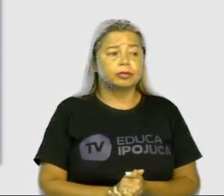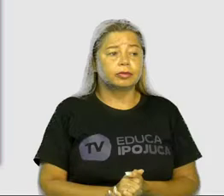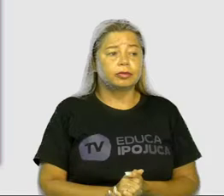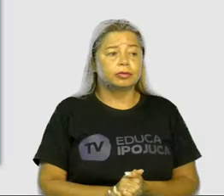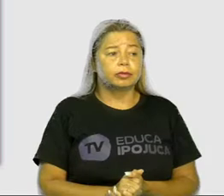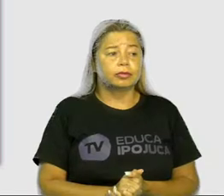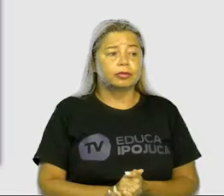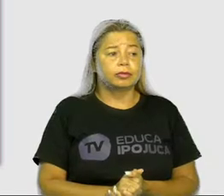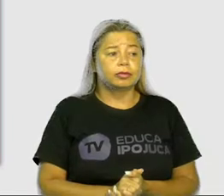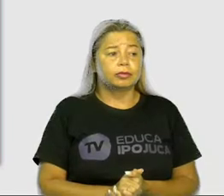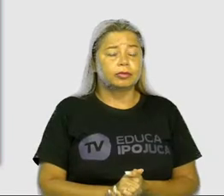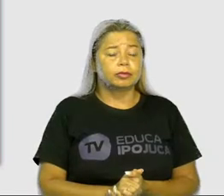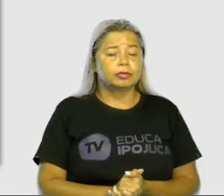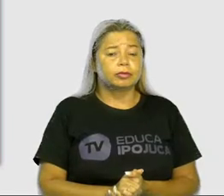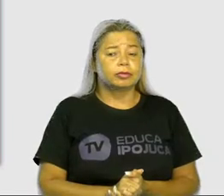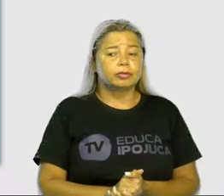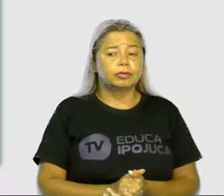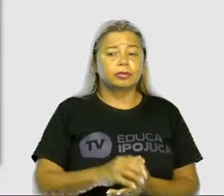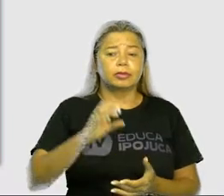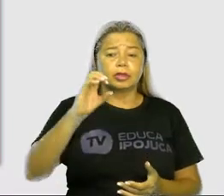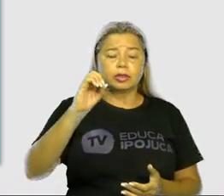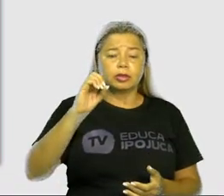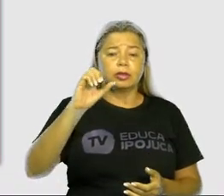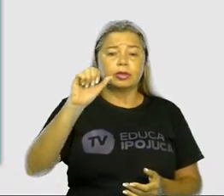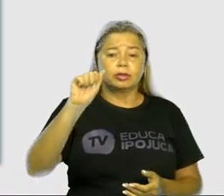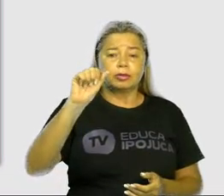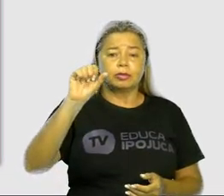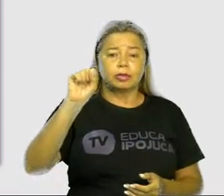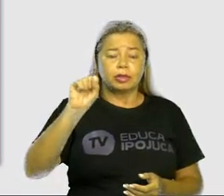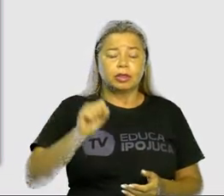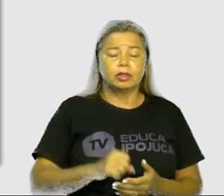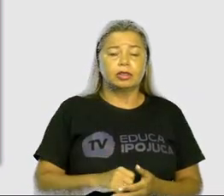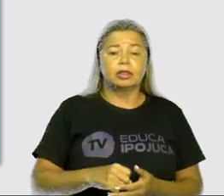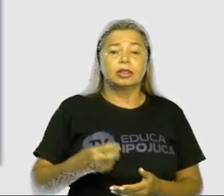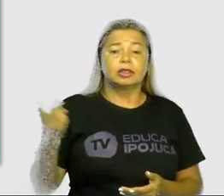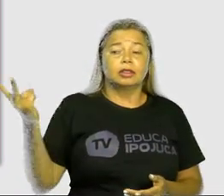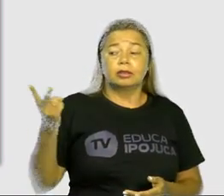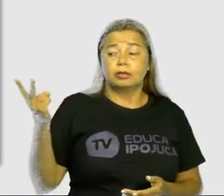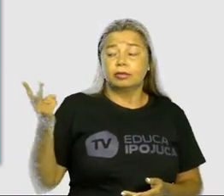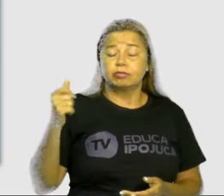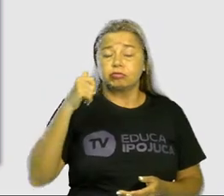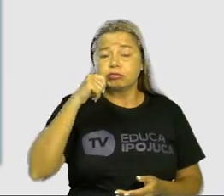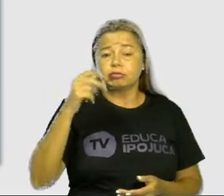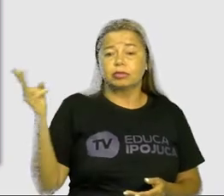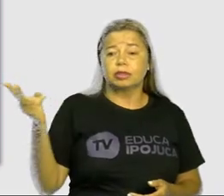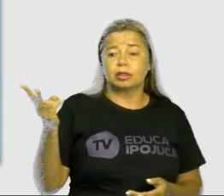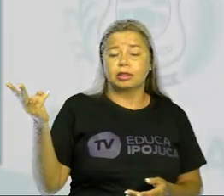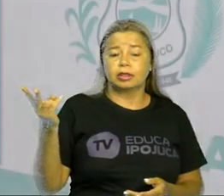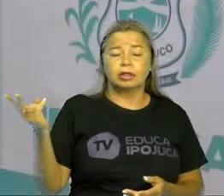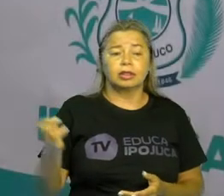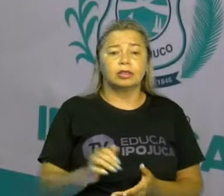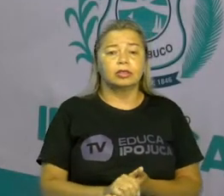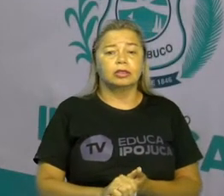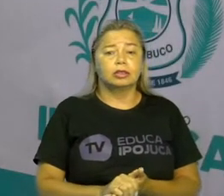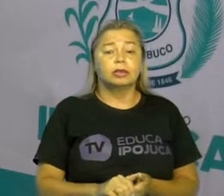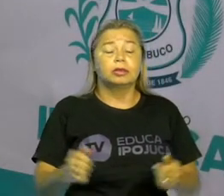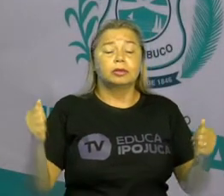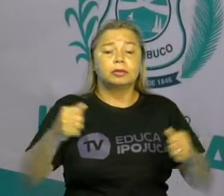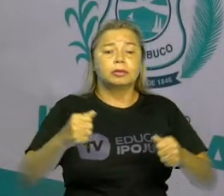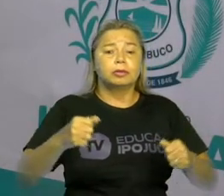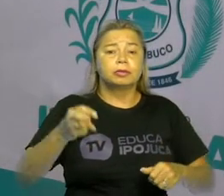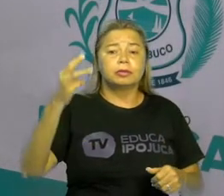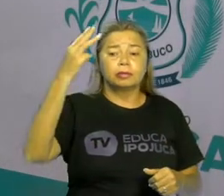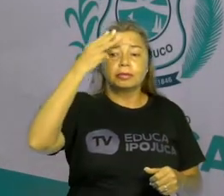lhes, os, as, a eles e a elas. Então, é uma questão de memorização e